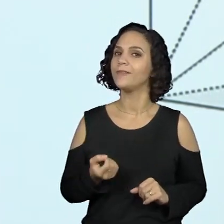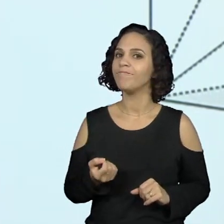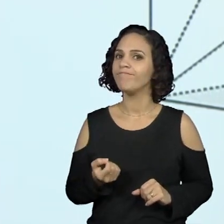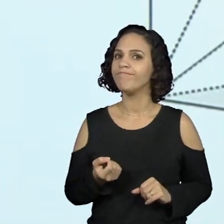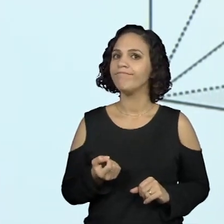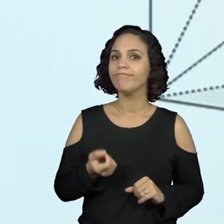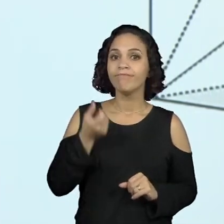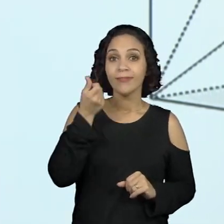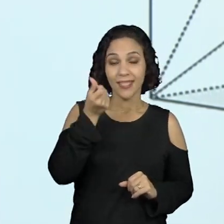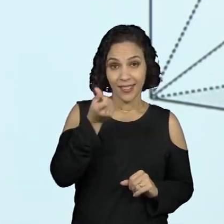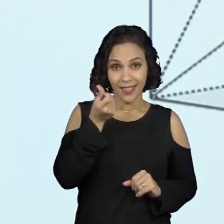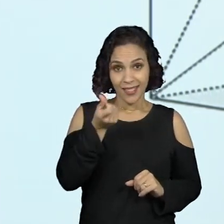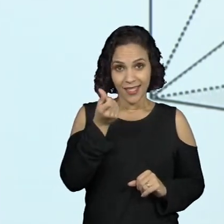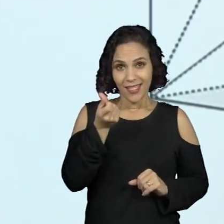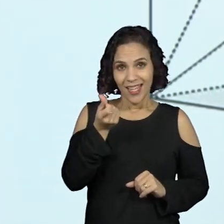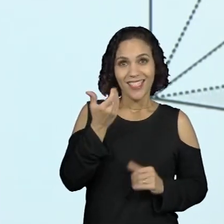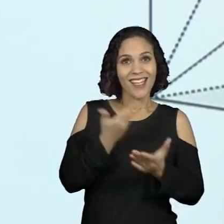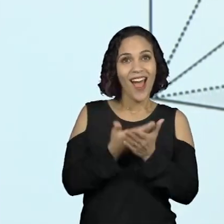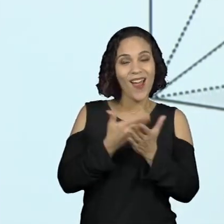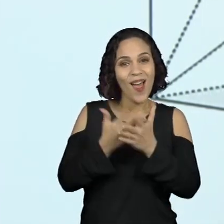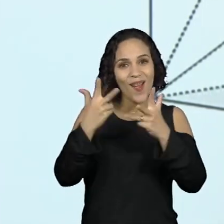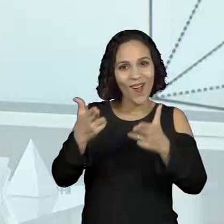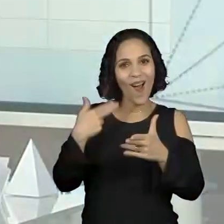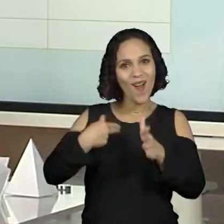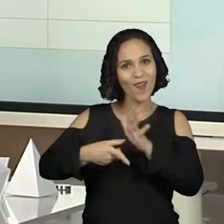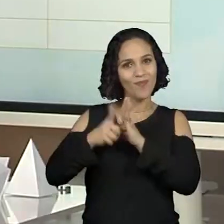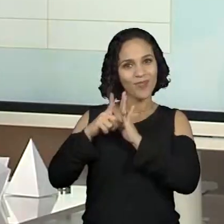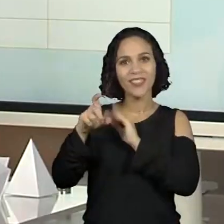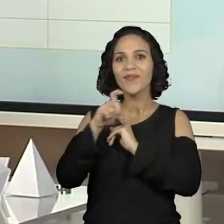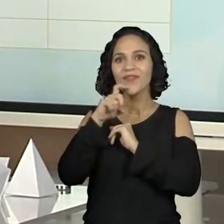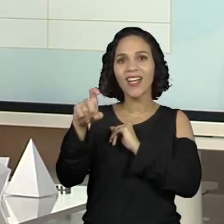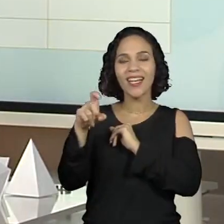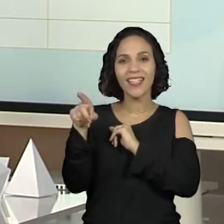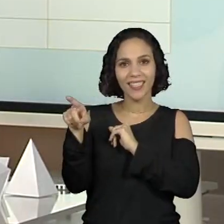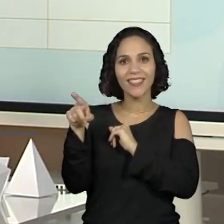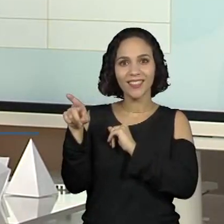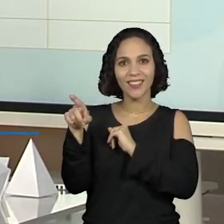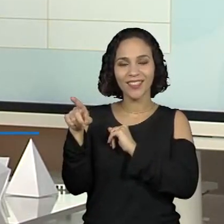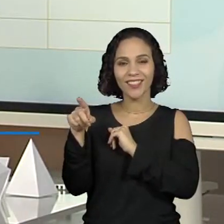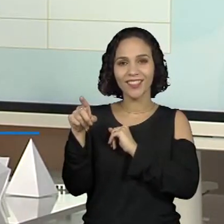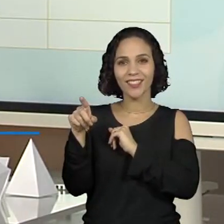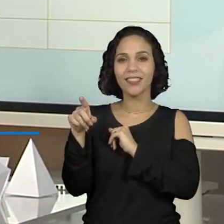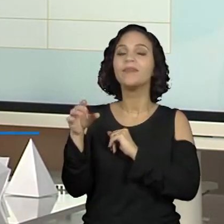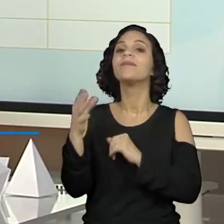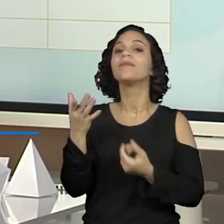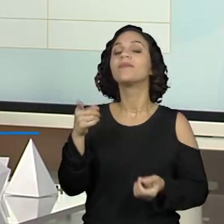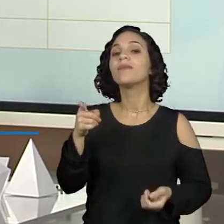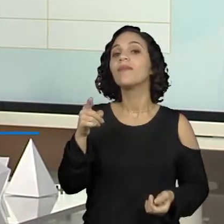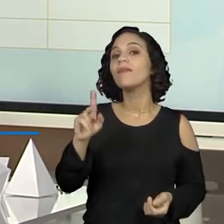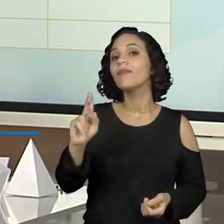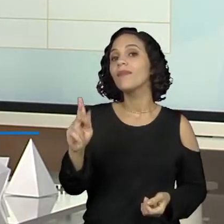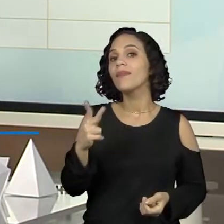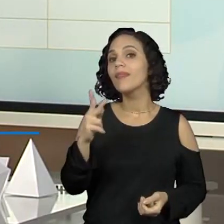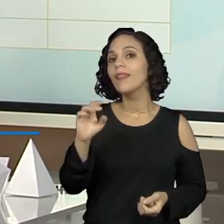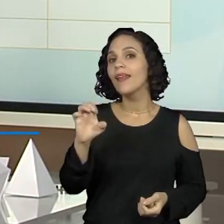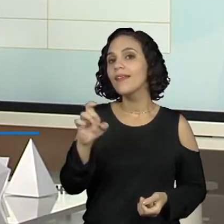nossa pirâmide de estudo para a aula. Foi a pirâmide que a gente já conversou até aqui, não foi? É a pirâmide de